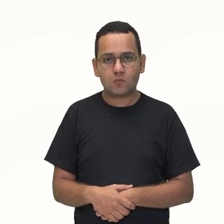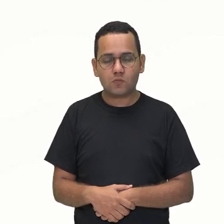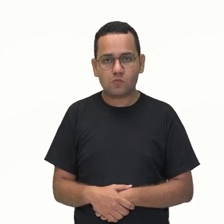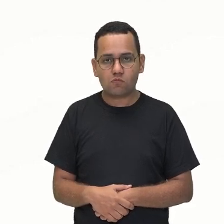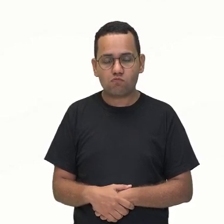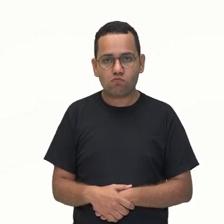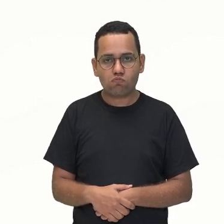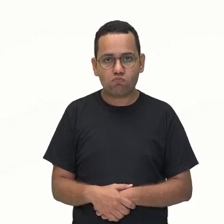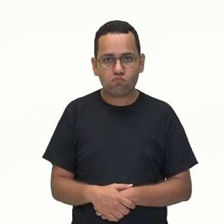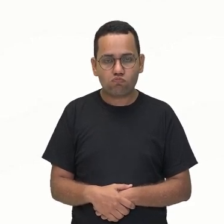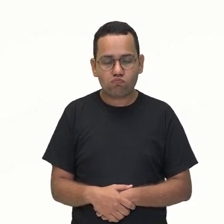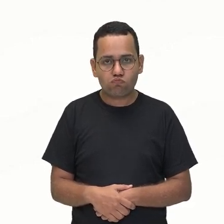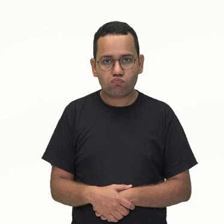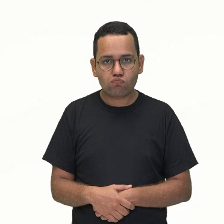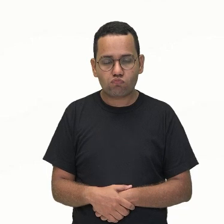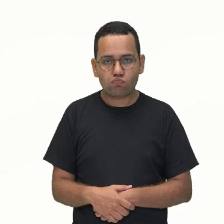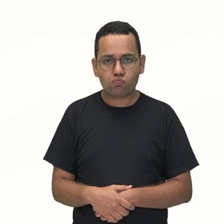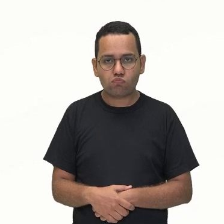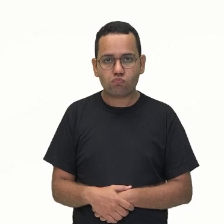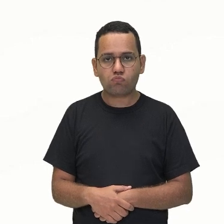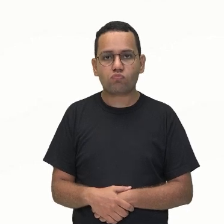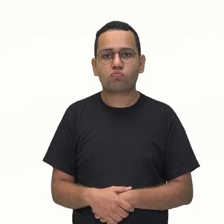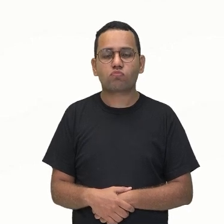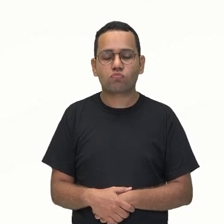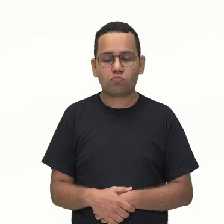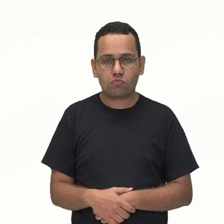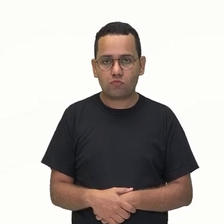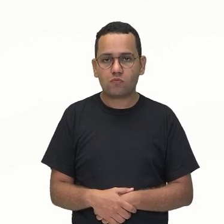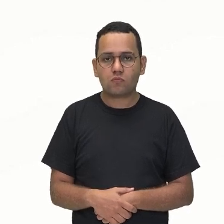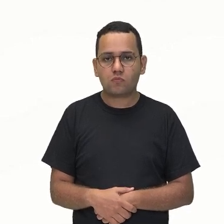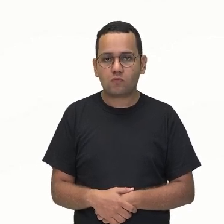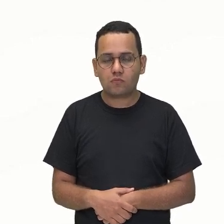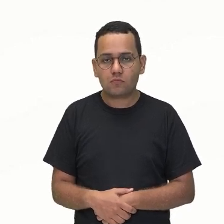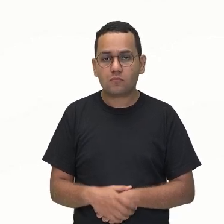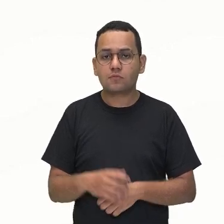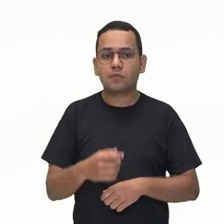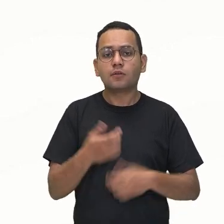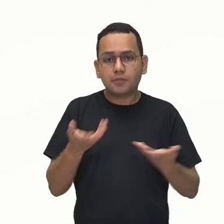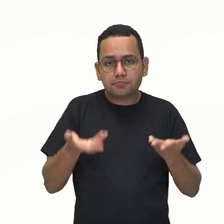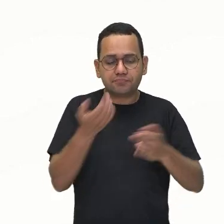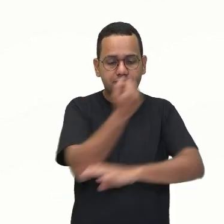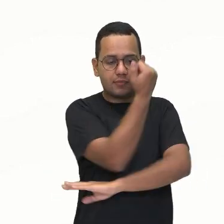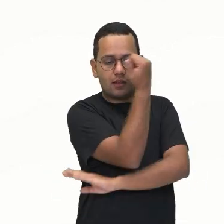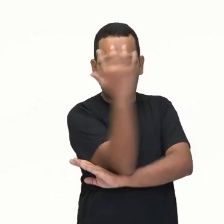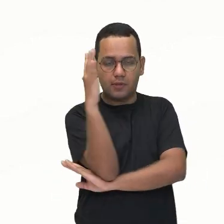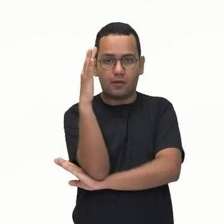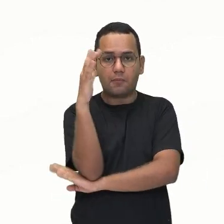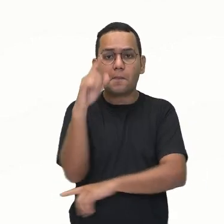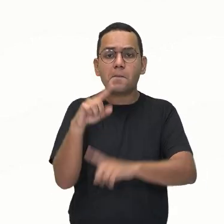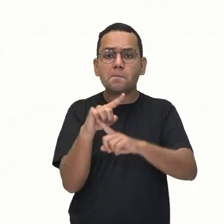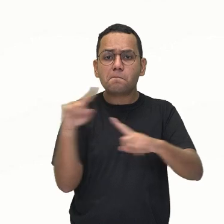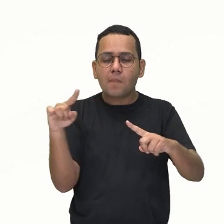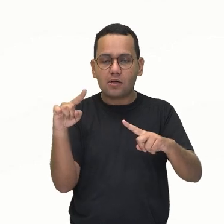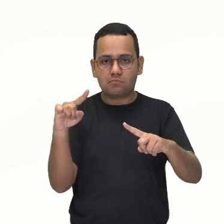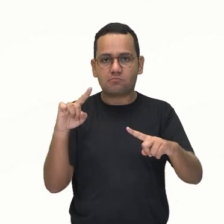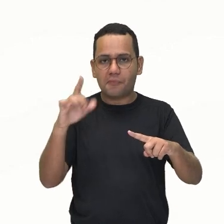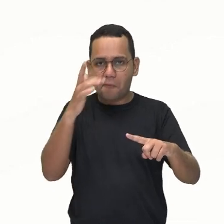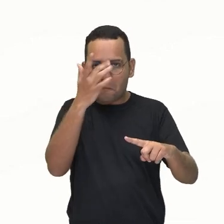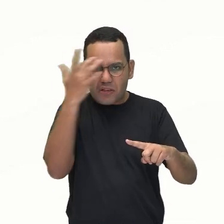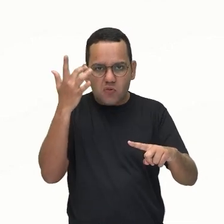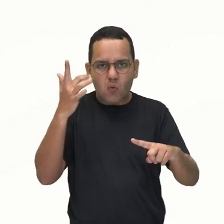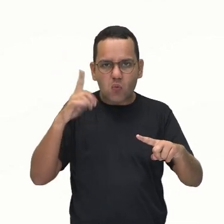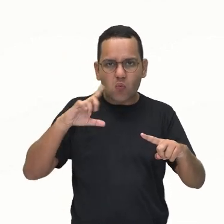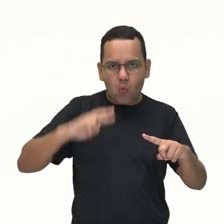tá? As alterações antrópicas que este homem está causando num determinado